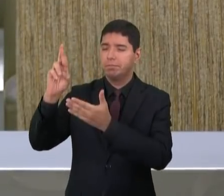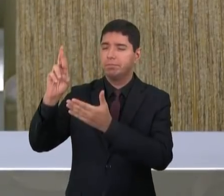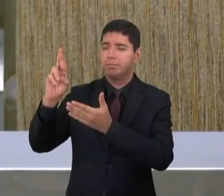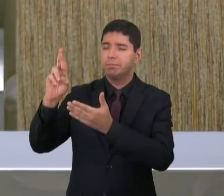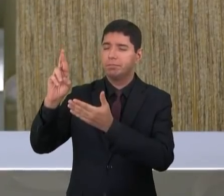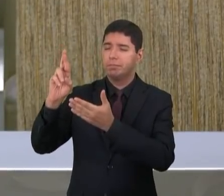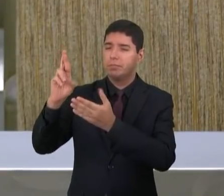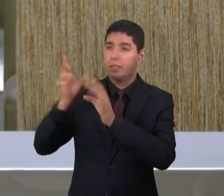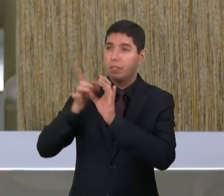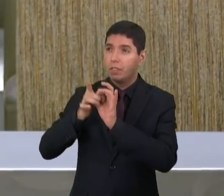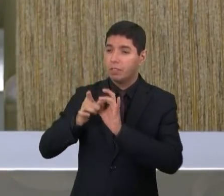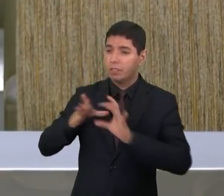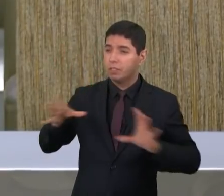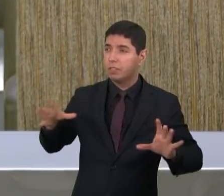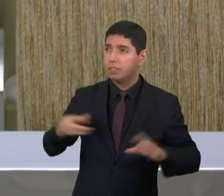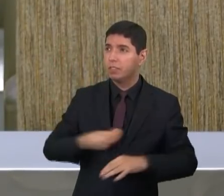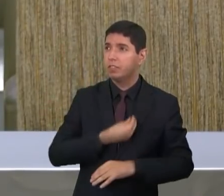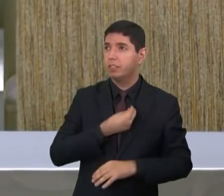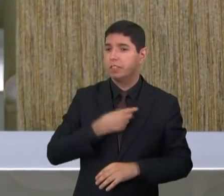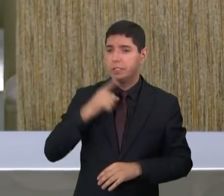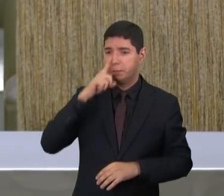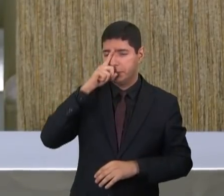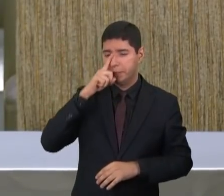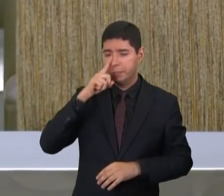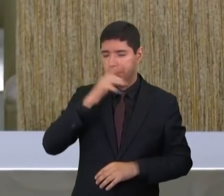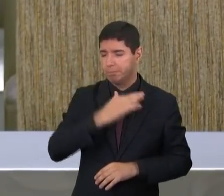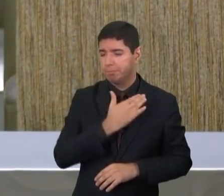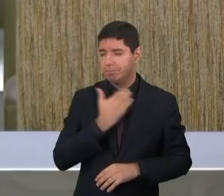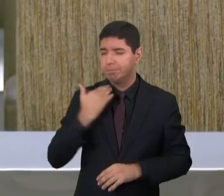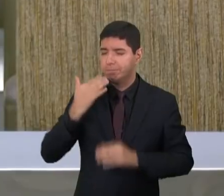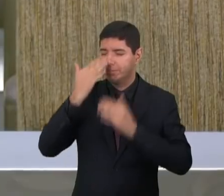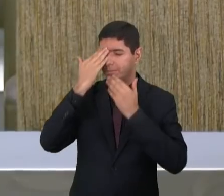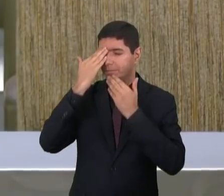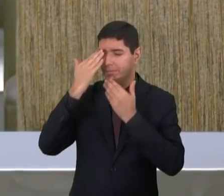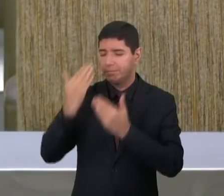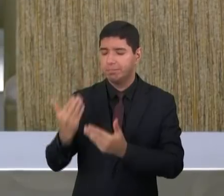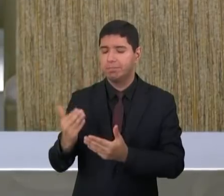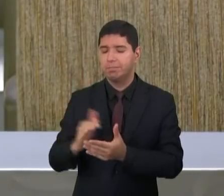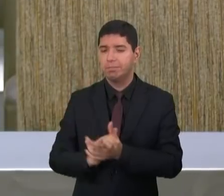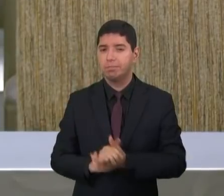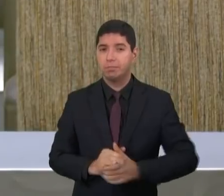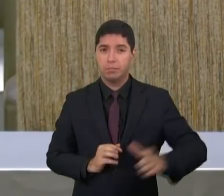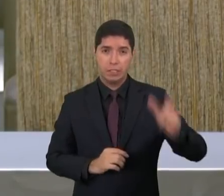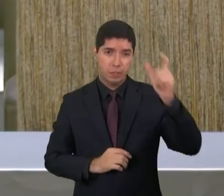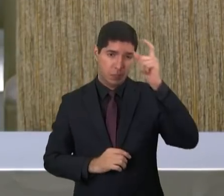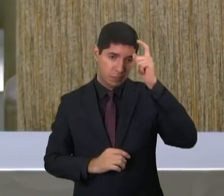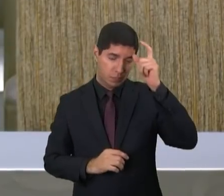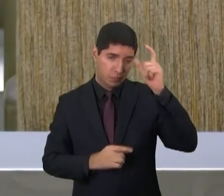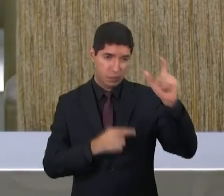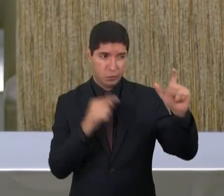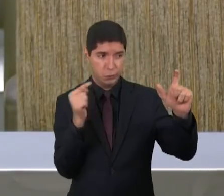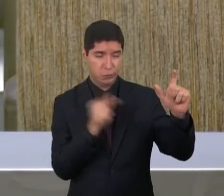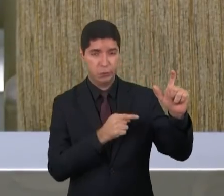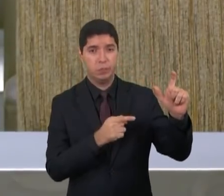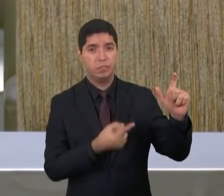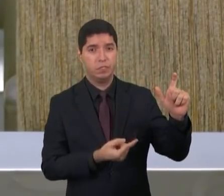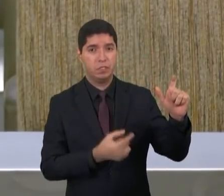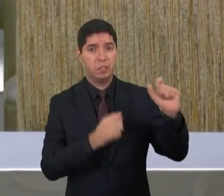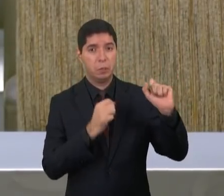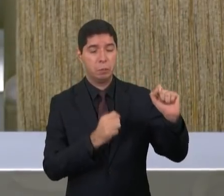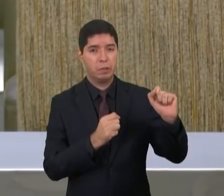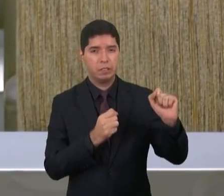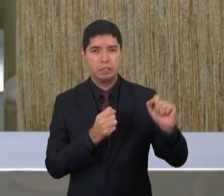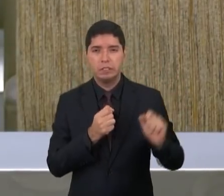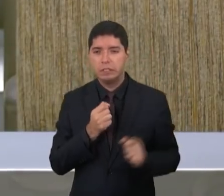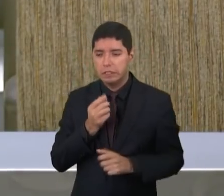deu por presa os seus dentes. O diabo, permite a expressão, ele pode ficar com água na